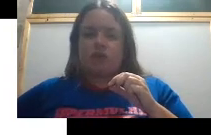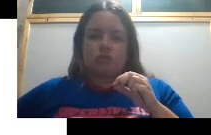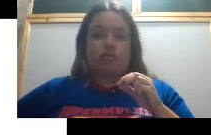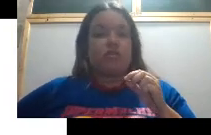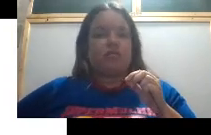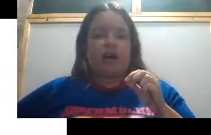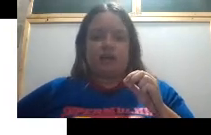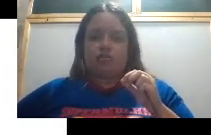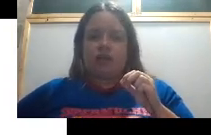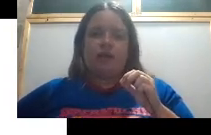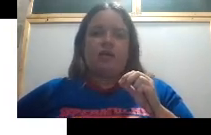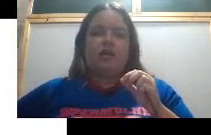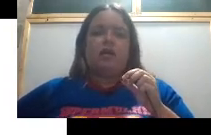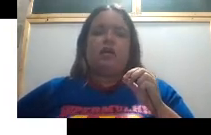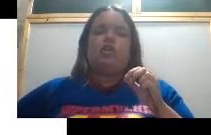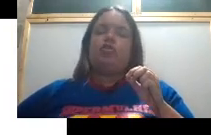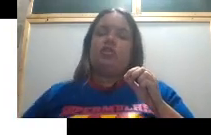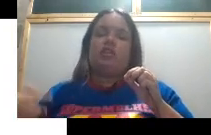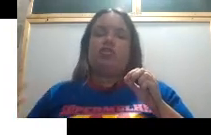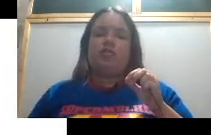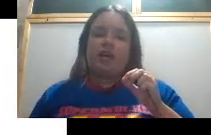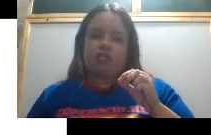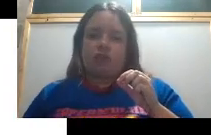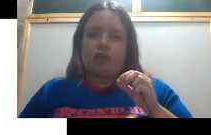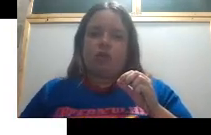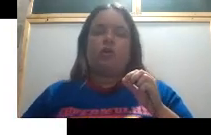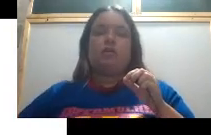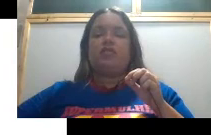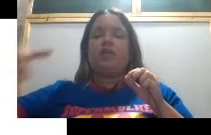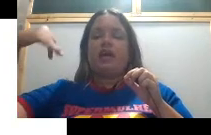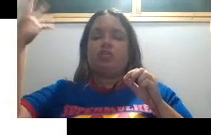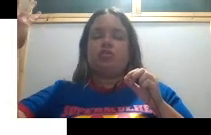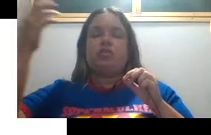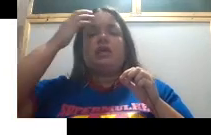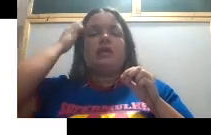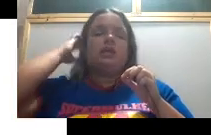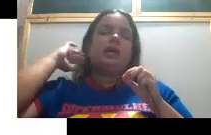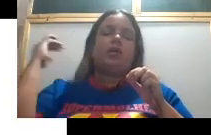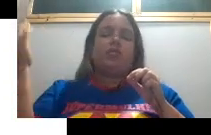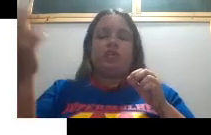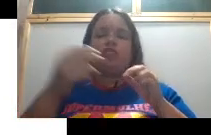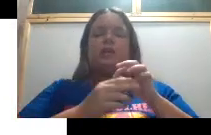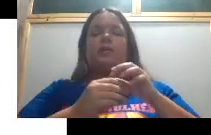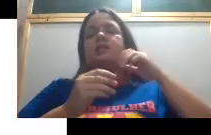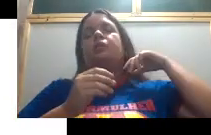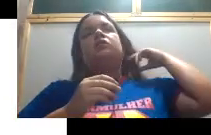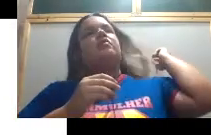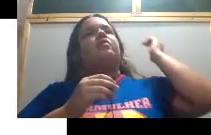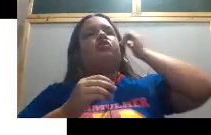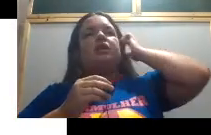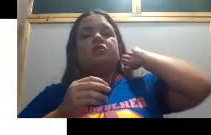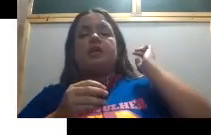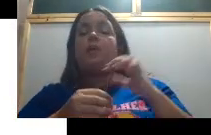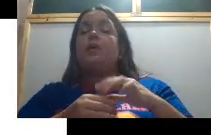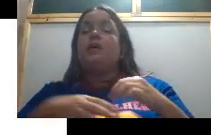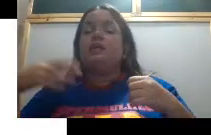em quais situações várias né nos dias de festa quando tem festas não é qualquer festa naturais